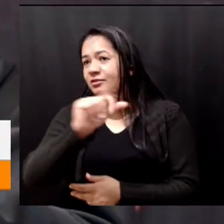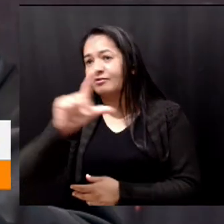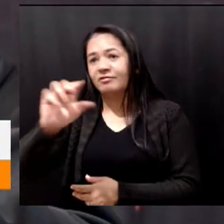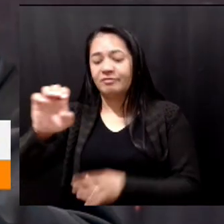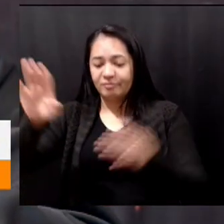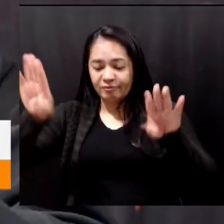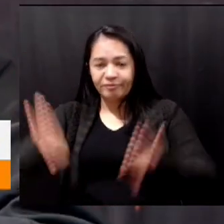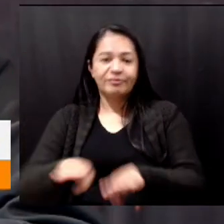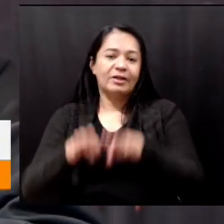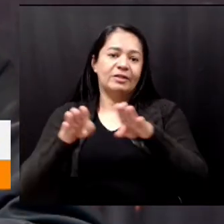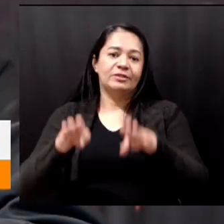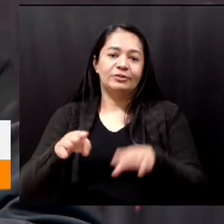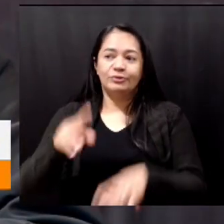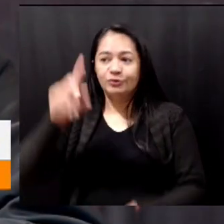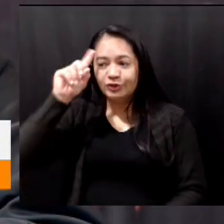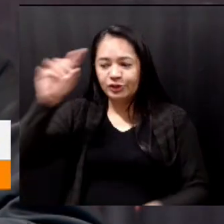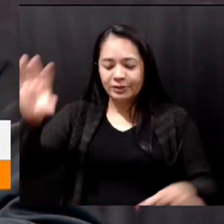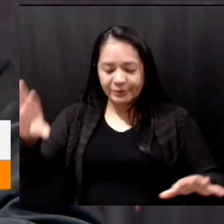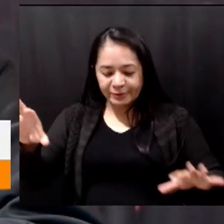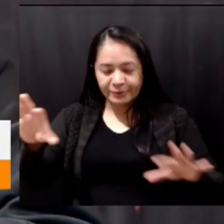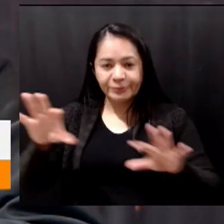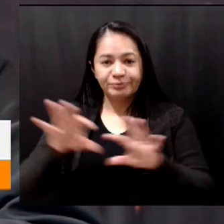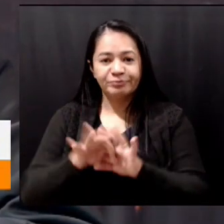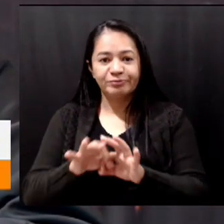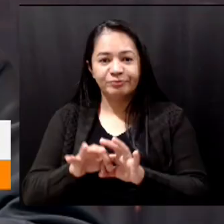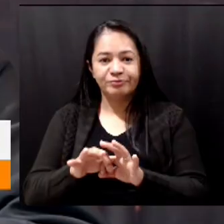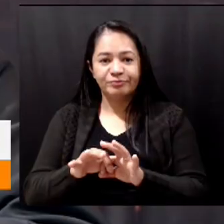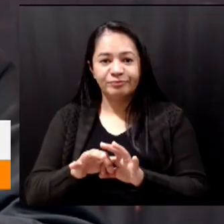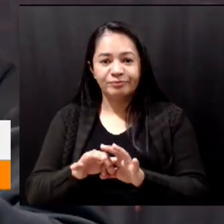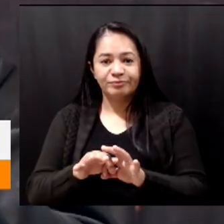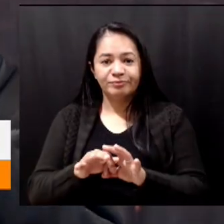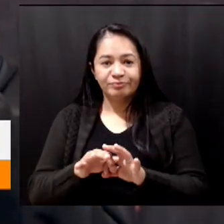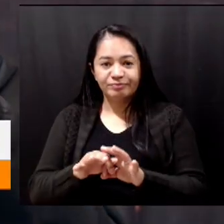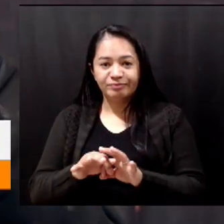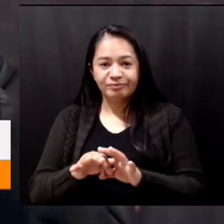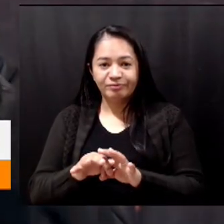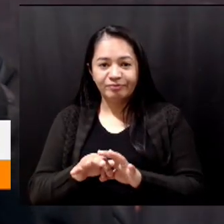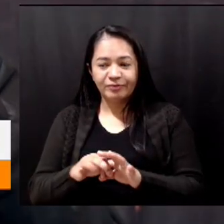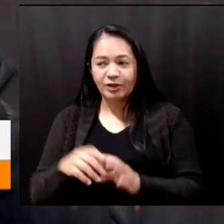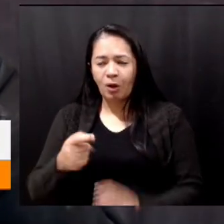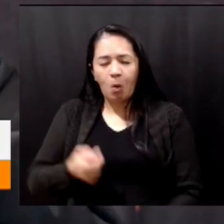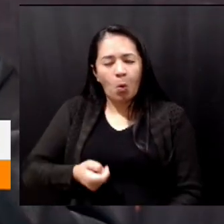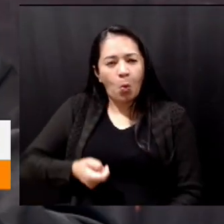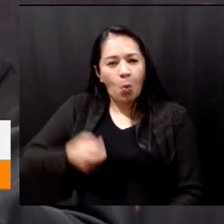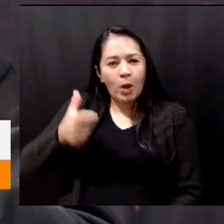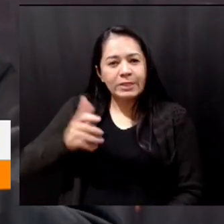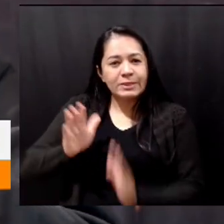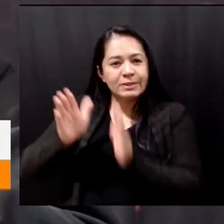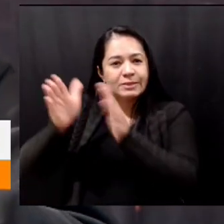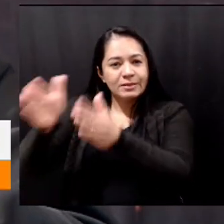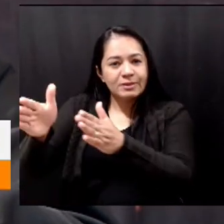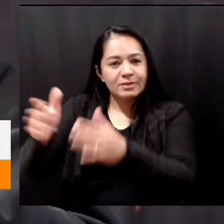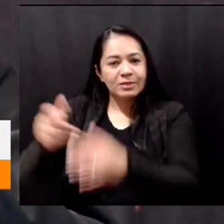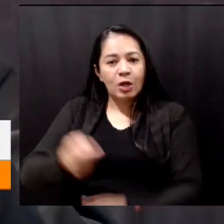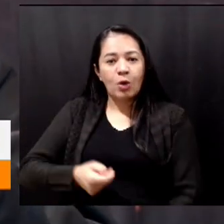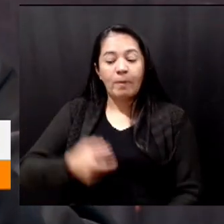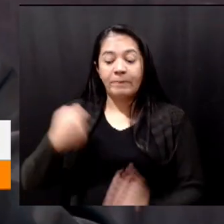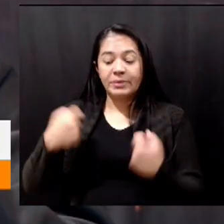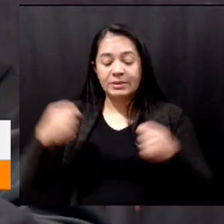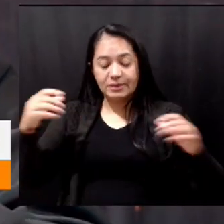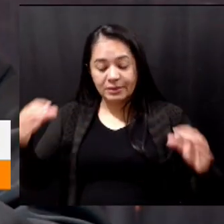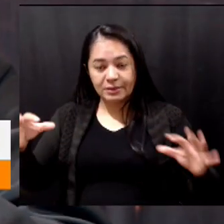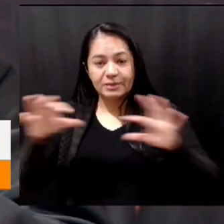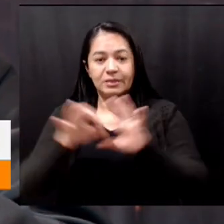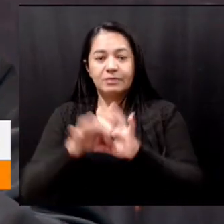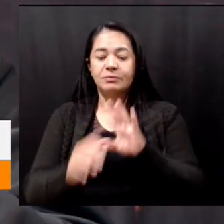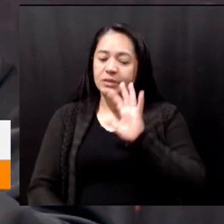se unirem, te cuida Vale do Silício. Estamos chegando. Uau! Temos que nos unir. E isso foi Exato. muito legal com os